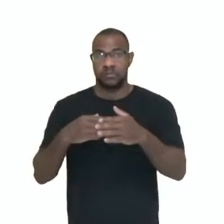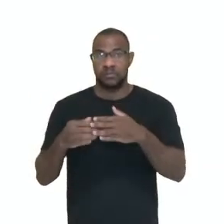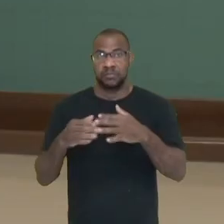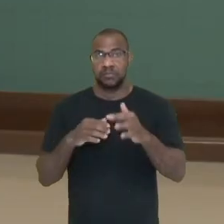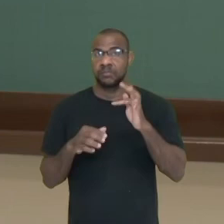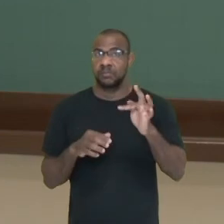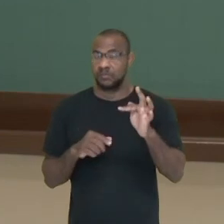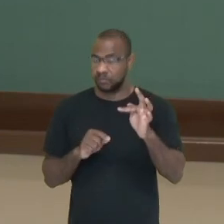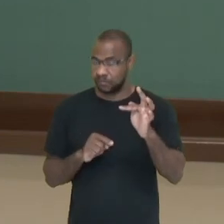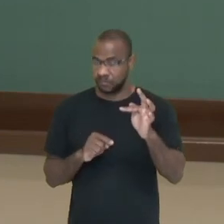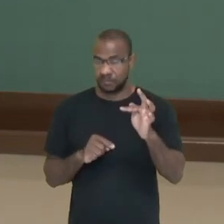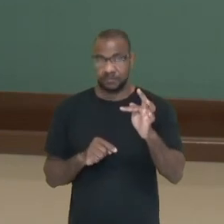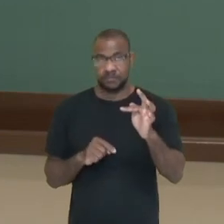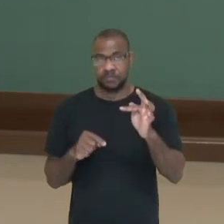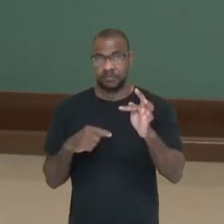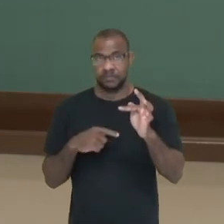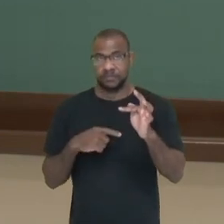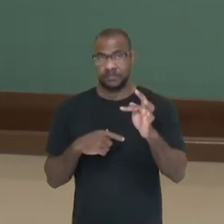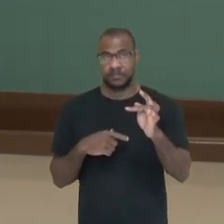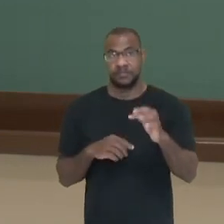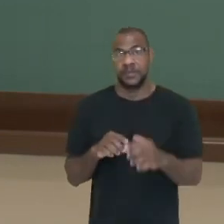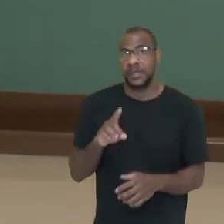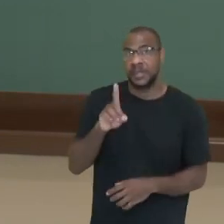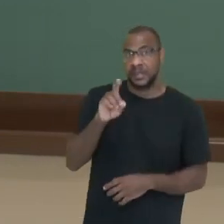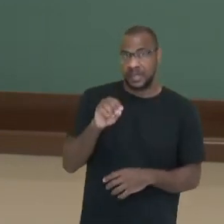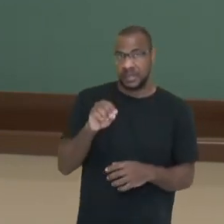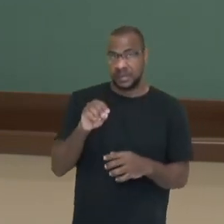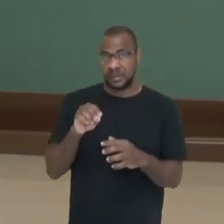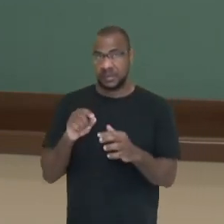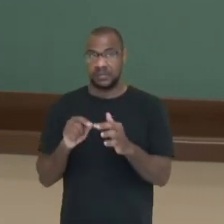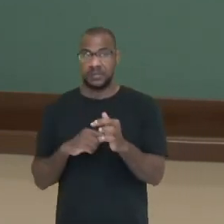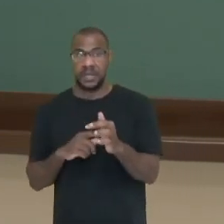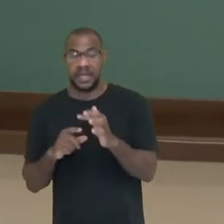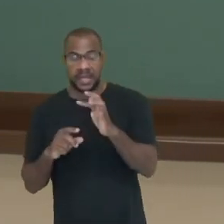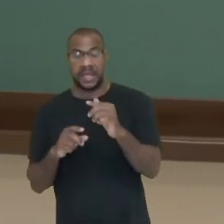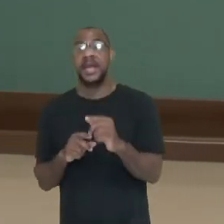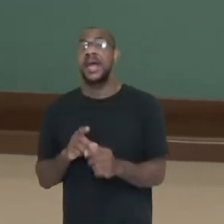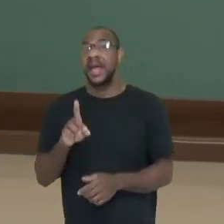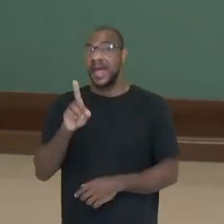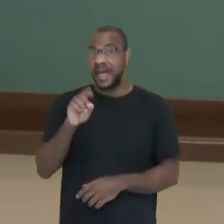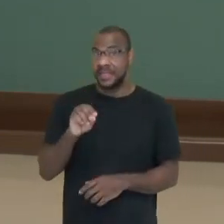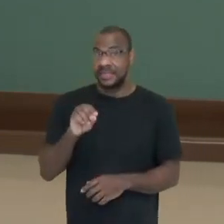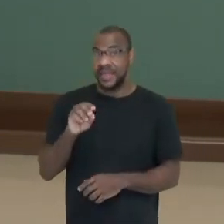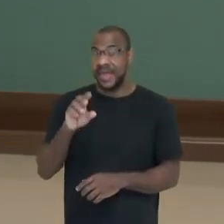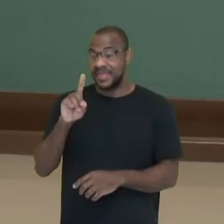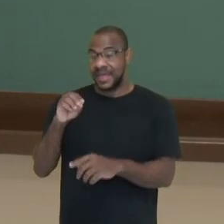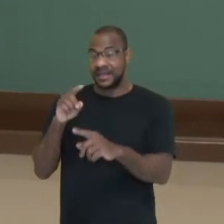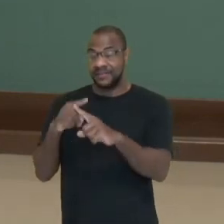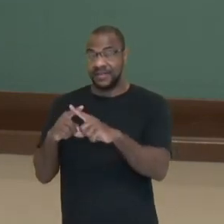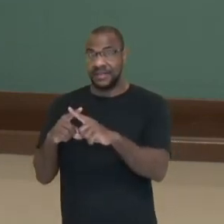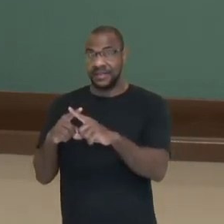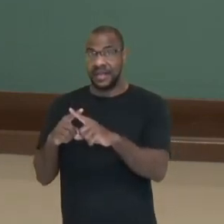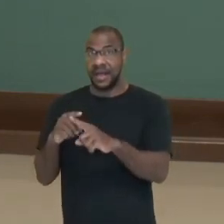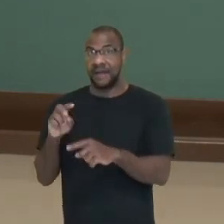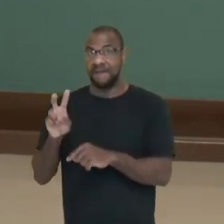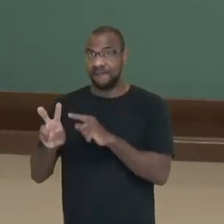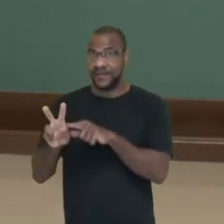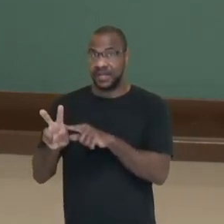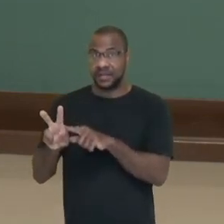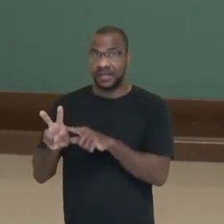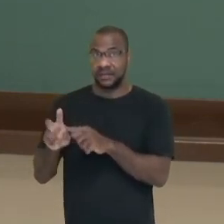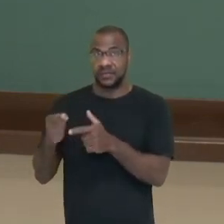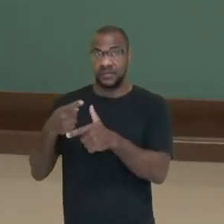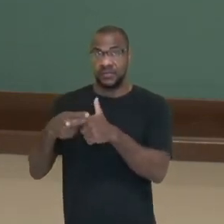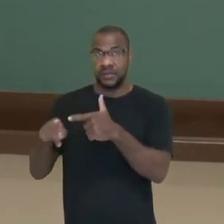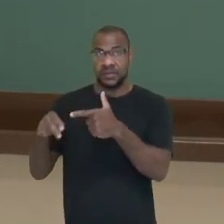frequência do décimo harmônico é 10 vezes a velocidade dividido por 2 vezes o comprimento. Vale destacar